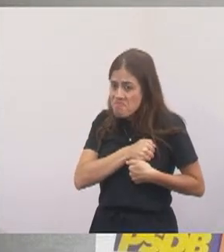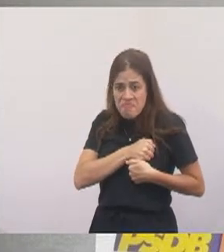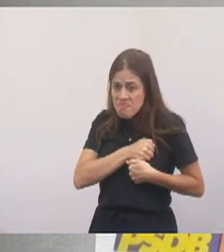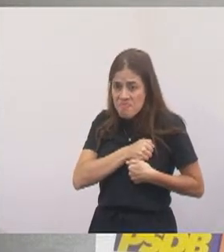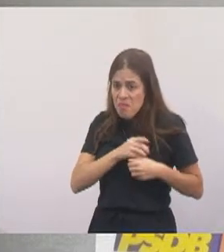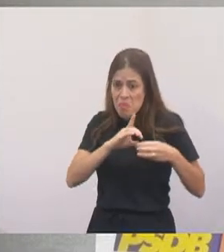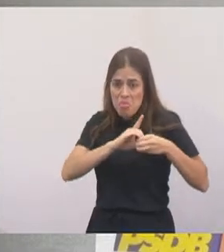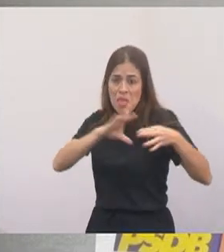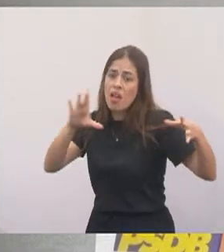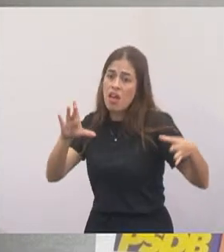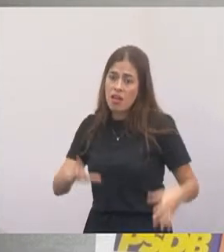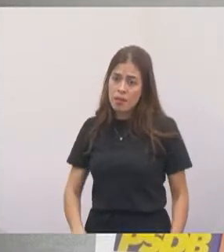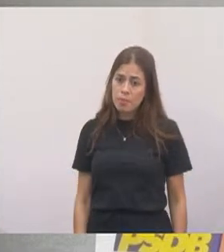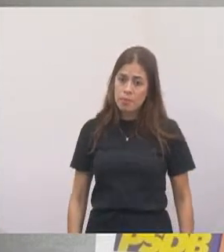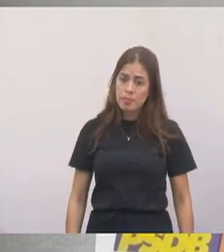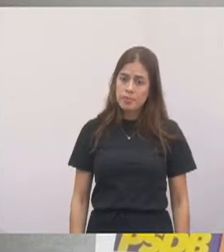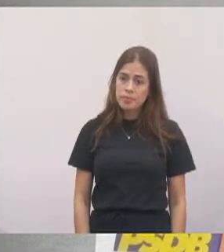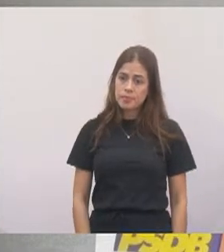como democrata.